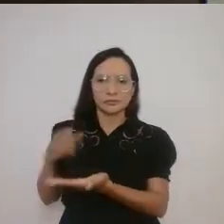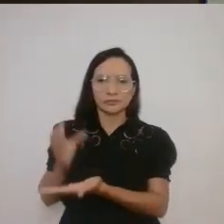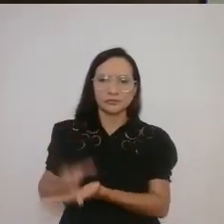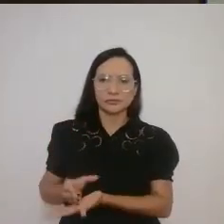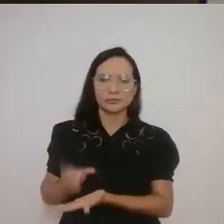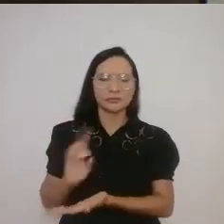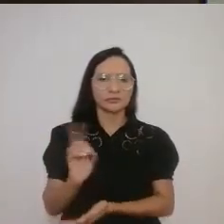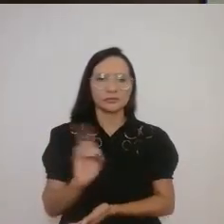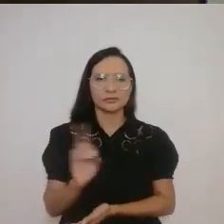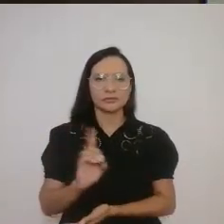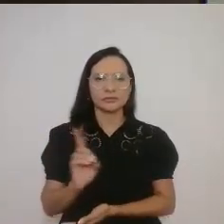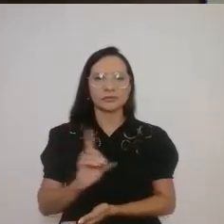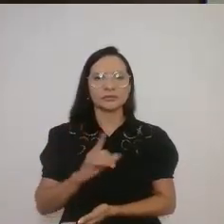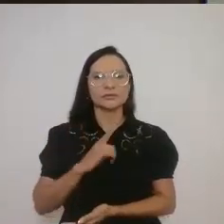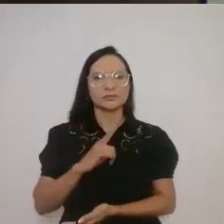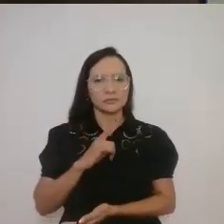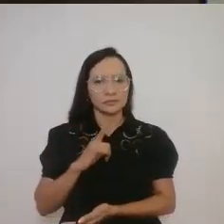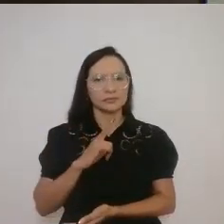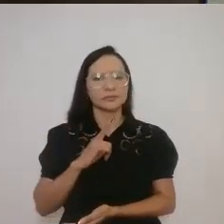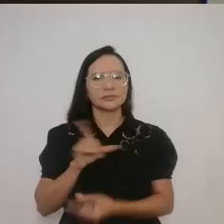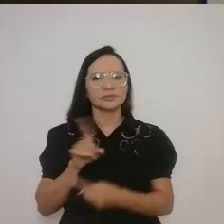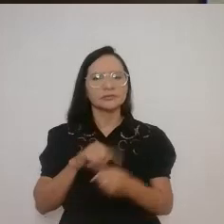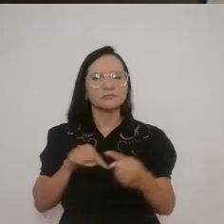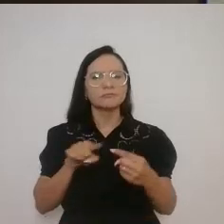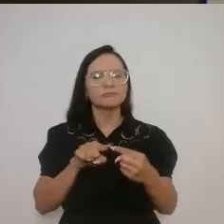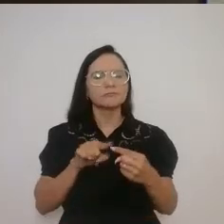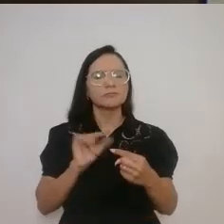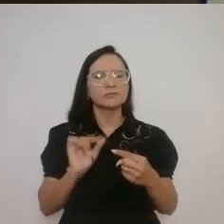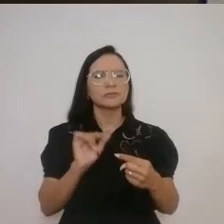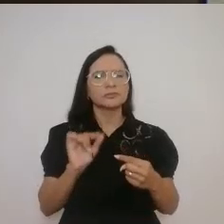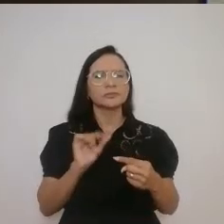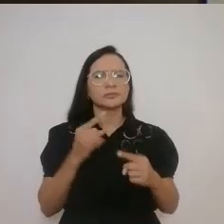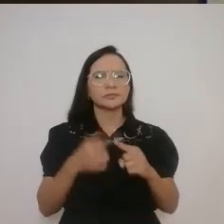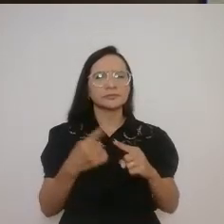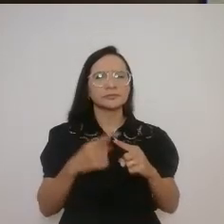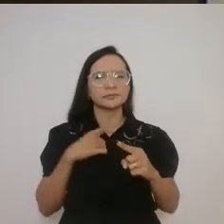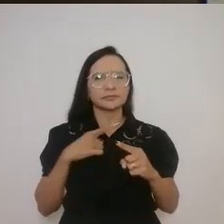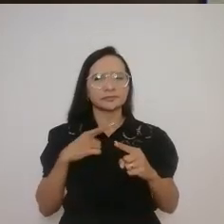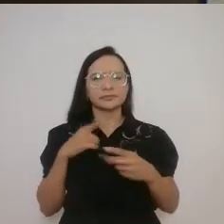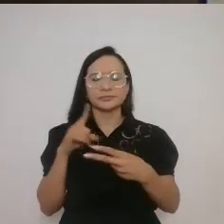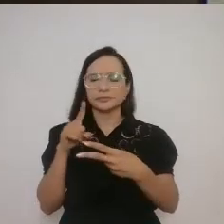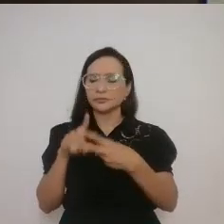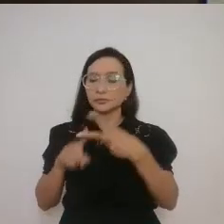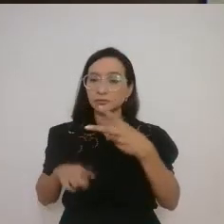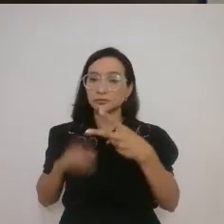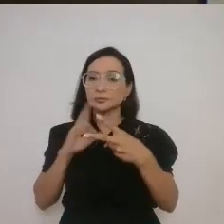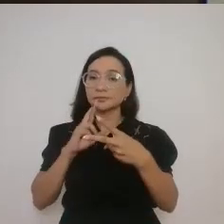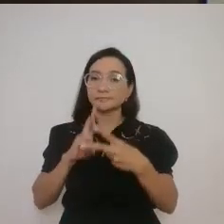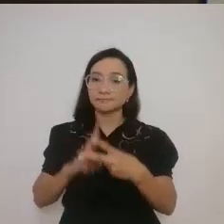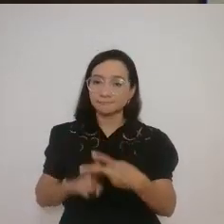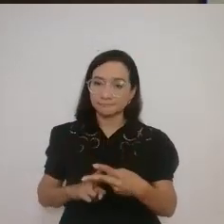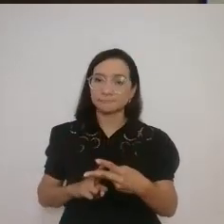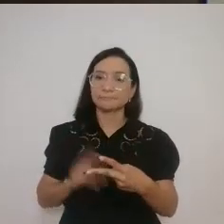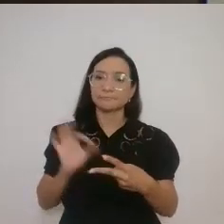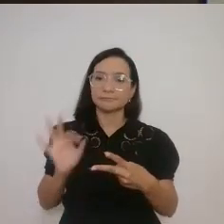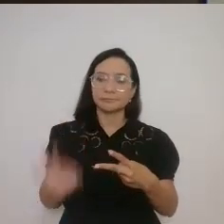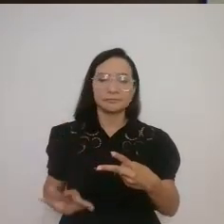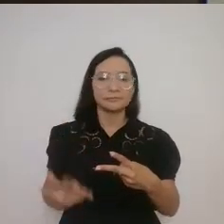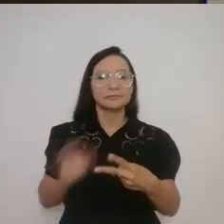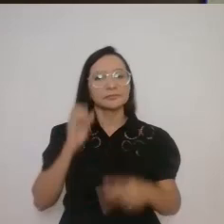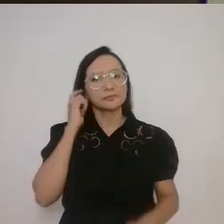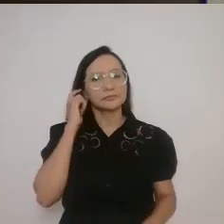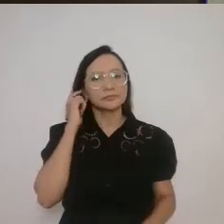são do ponto de vista objetivo. Porque eles teriam duas respostas prováveis. Isso. Não é? Ou,